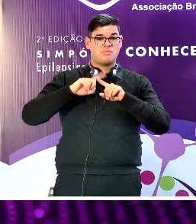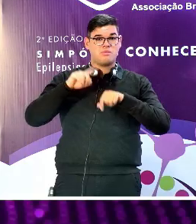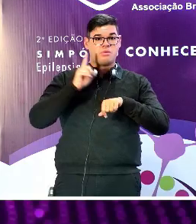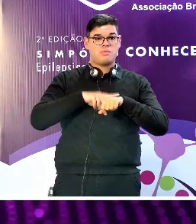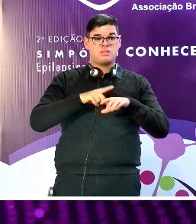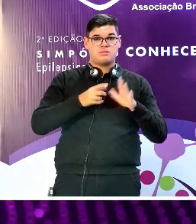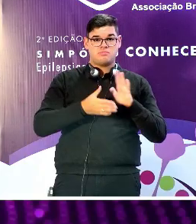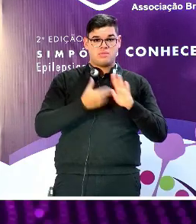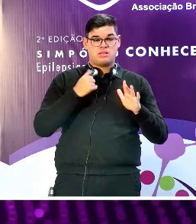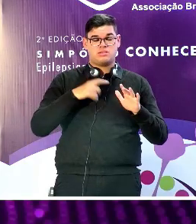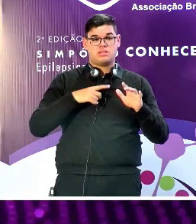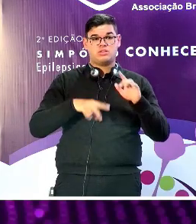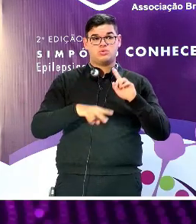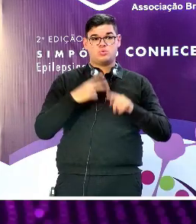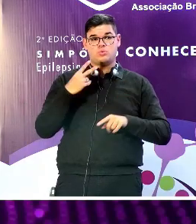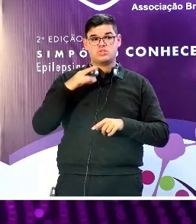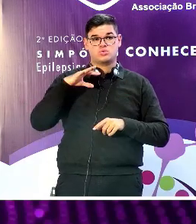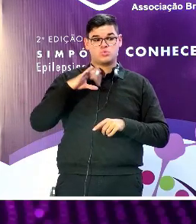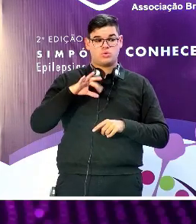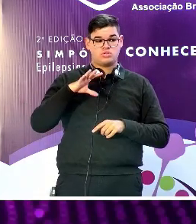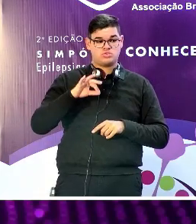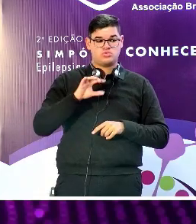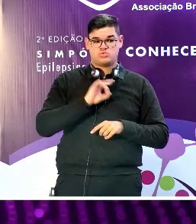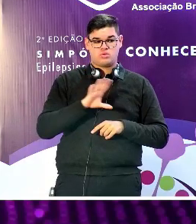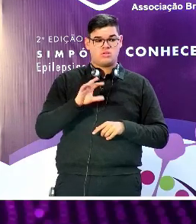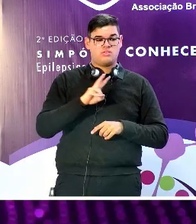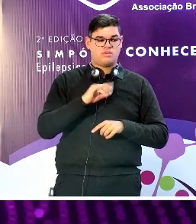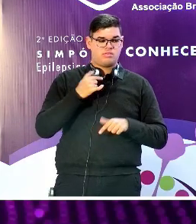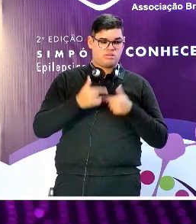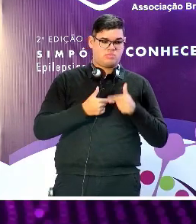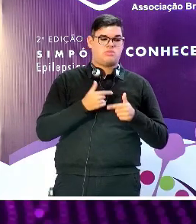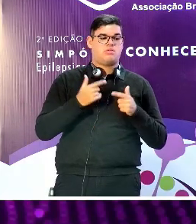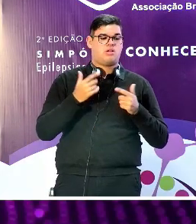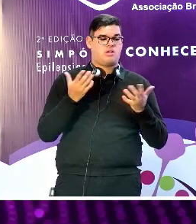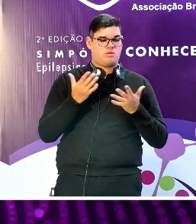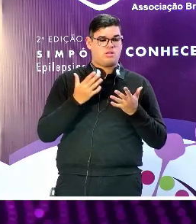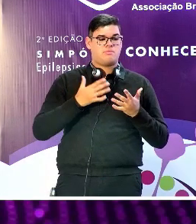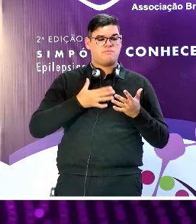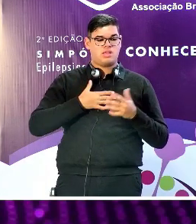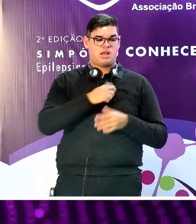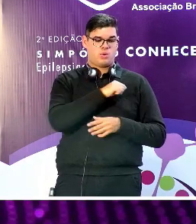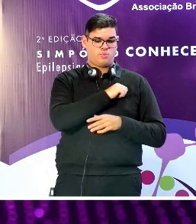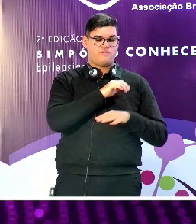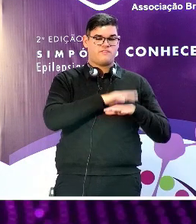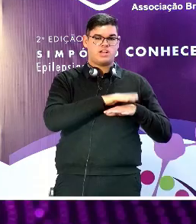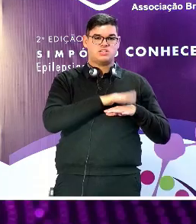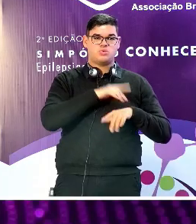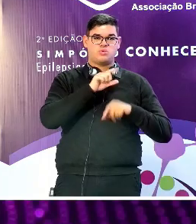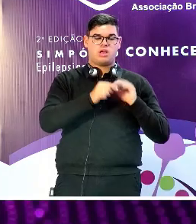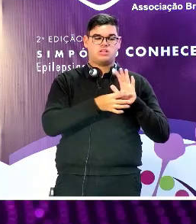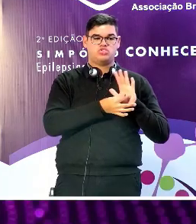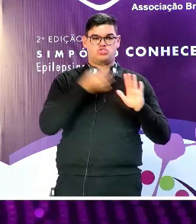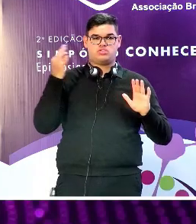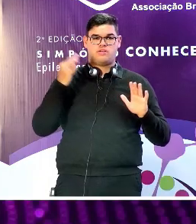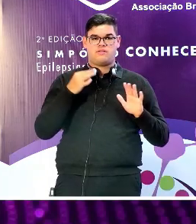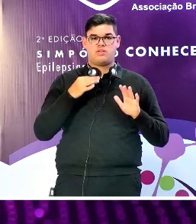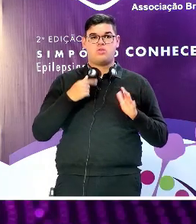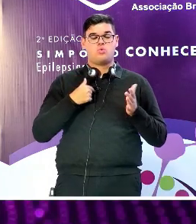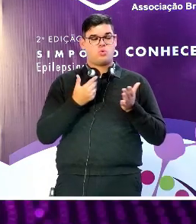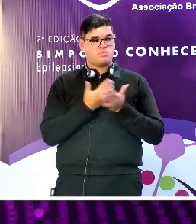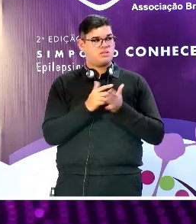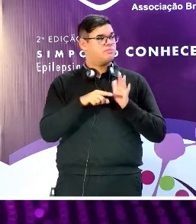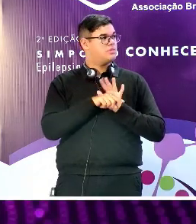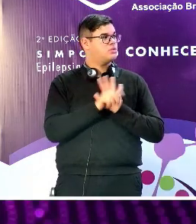desse líquido precioso que a gente vai trabalhar. E aqui é minha aluna fazendo a extração. Então, eu comecei a pesquisa há